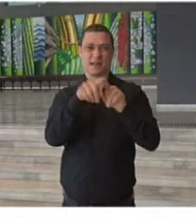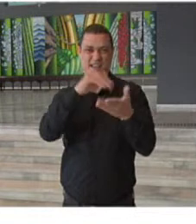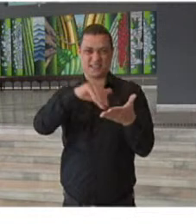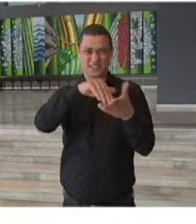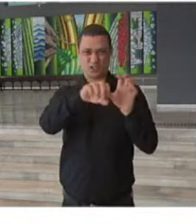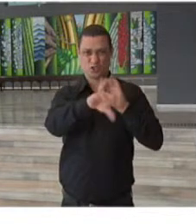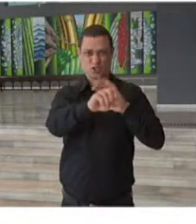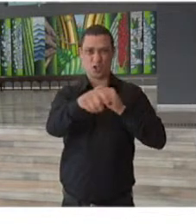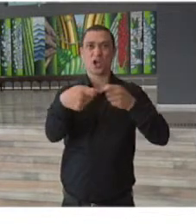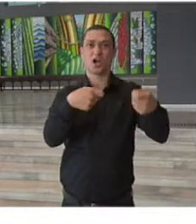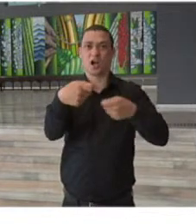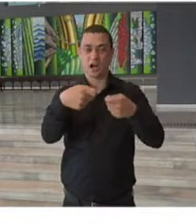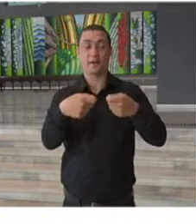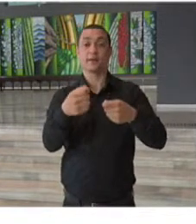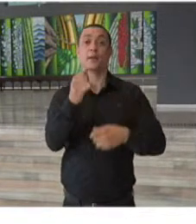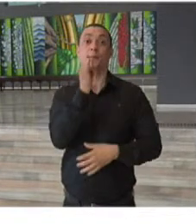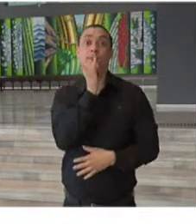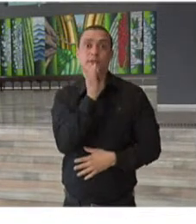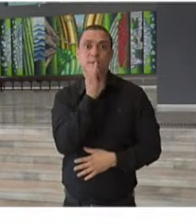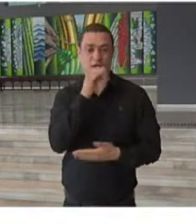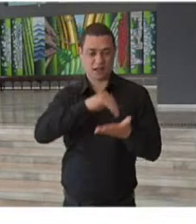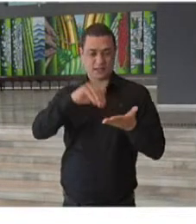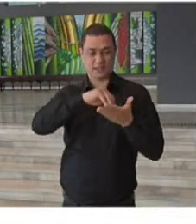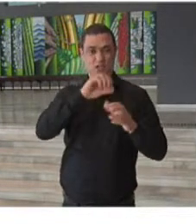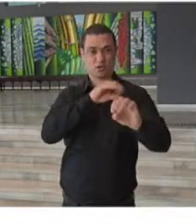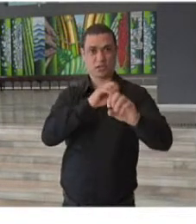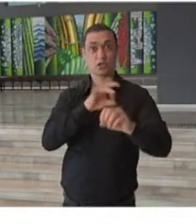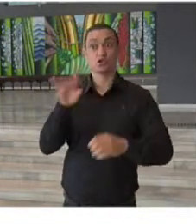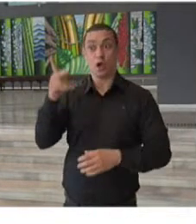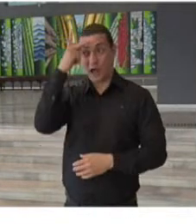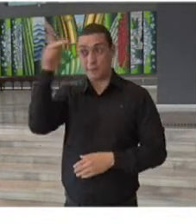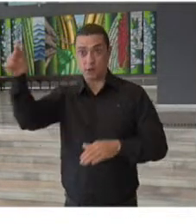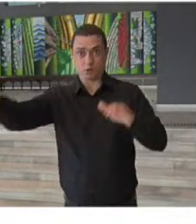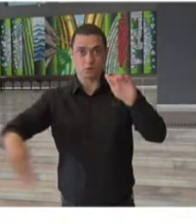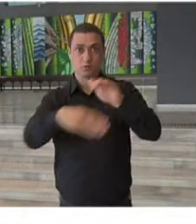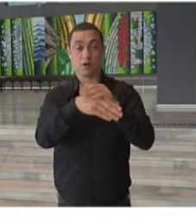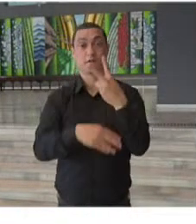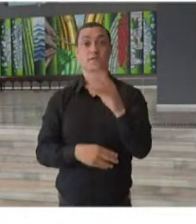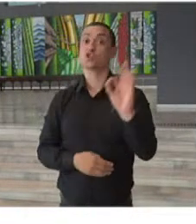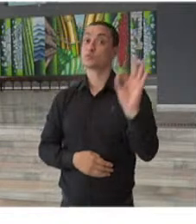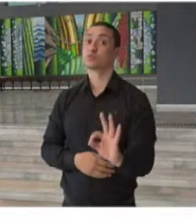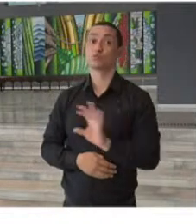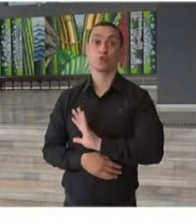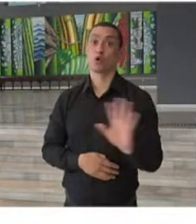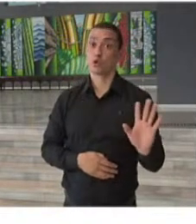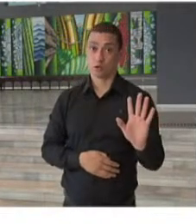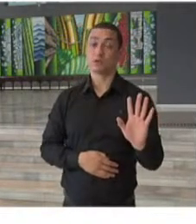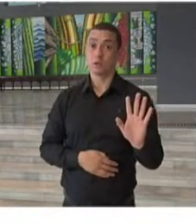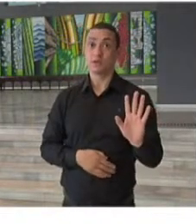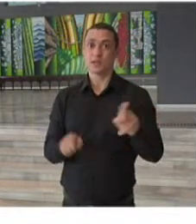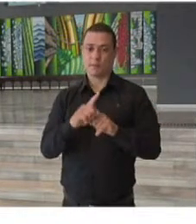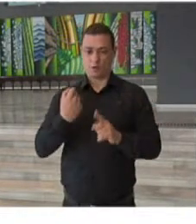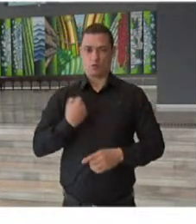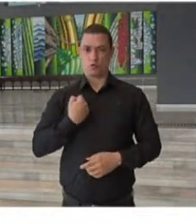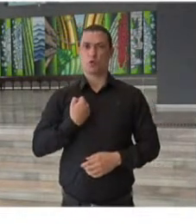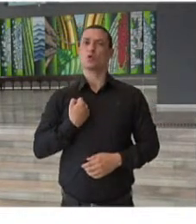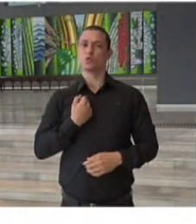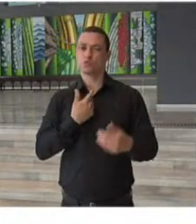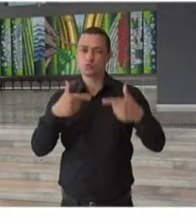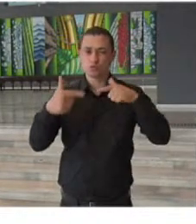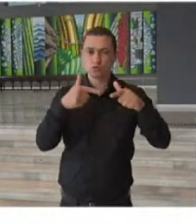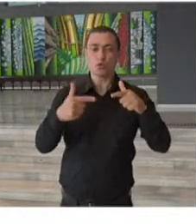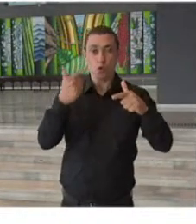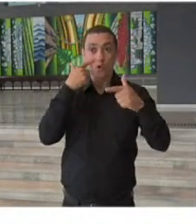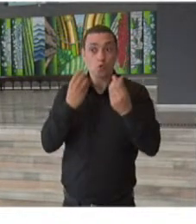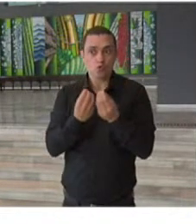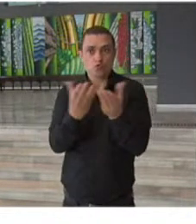de Educação, onde, por exemplo, no caso da Secretaria de Educação, limitamos a 20%. E estamos trabalhando, inclusive, com números para dar